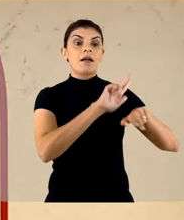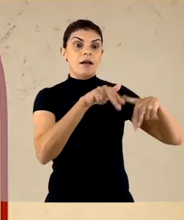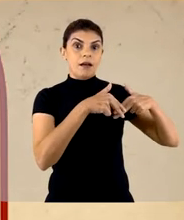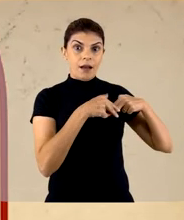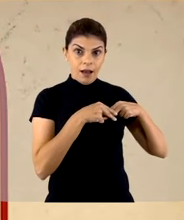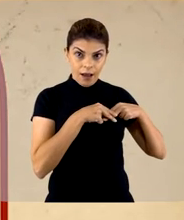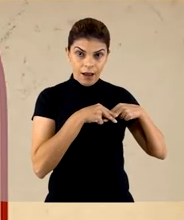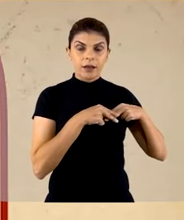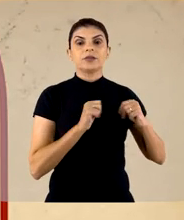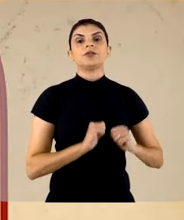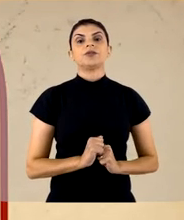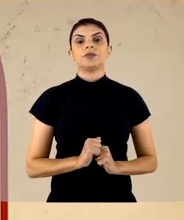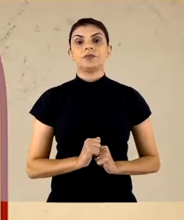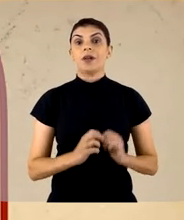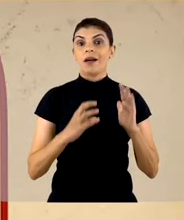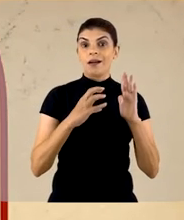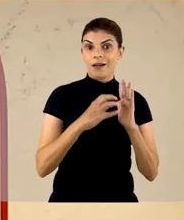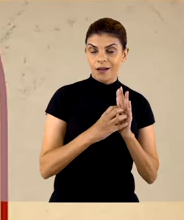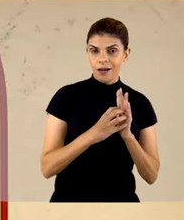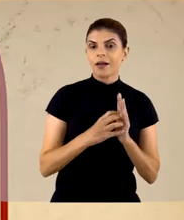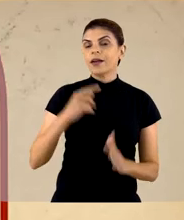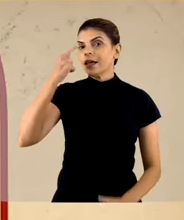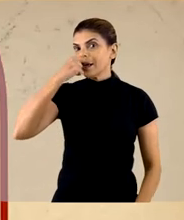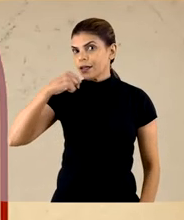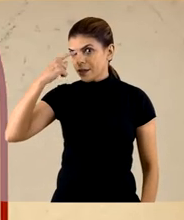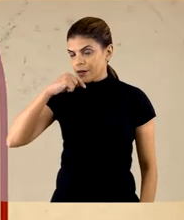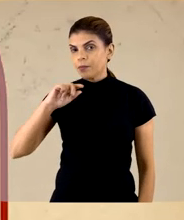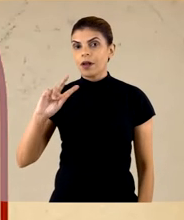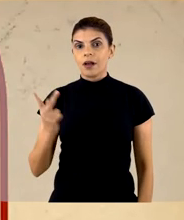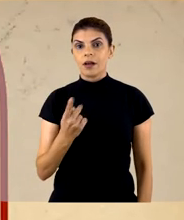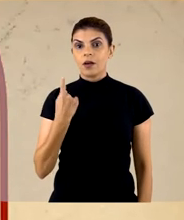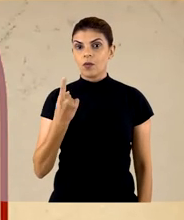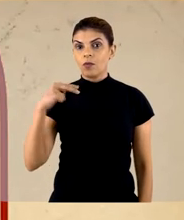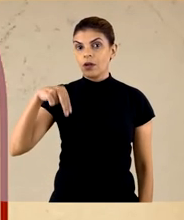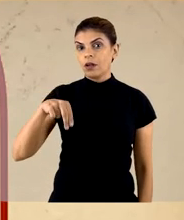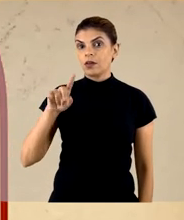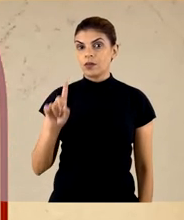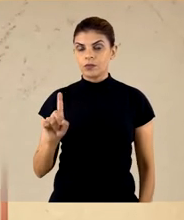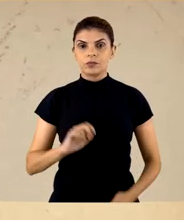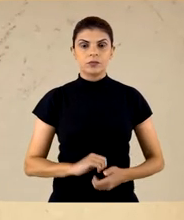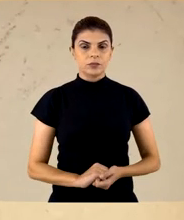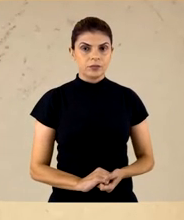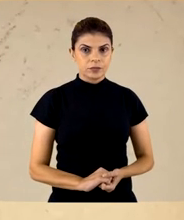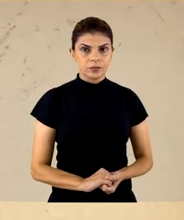Síndrome Respiratória Aguda Grave e a gripe H1N1.